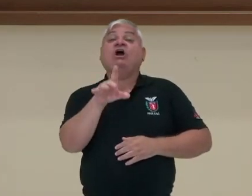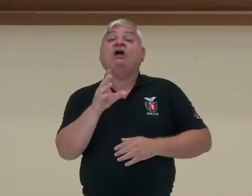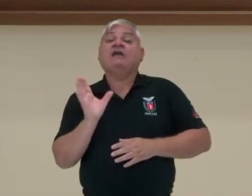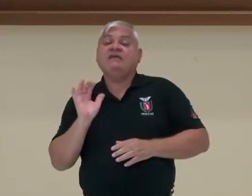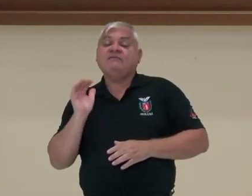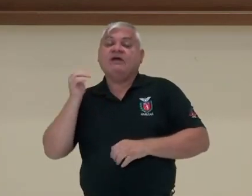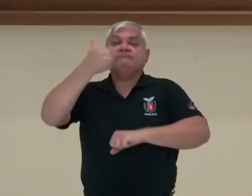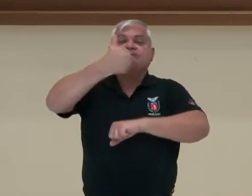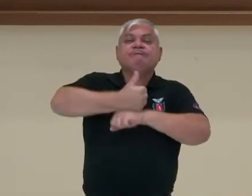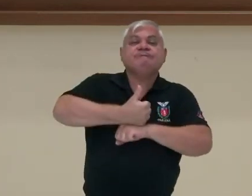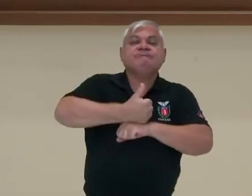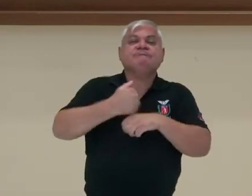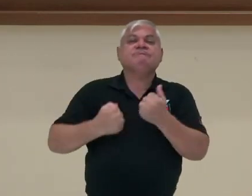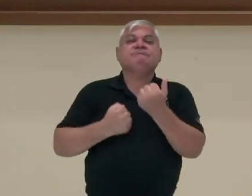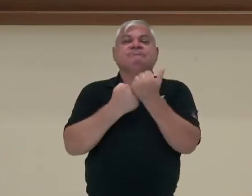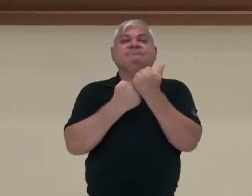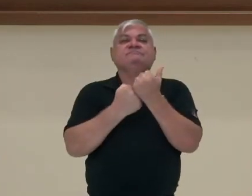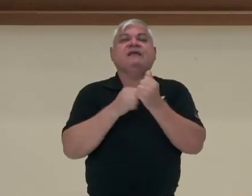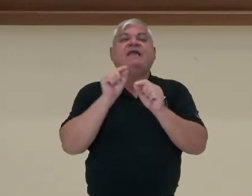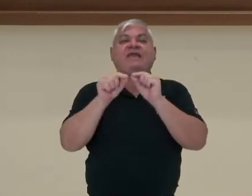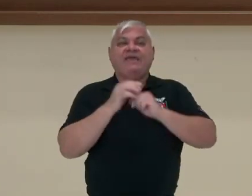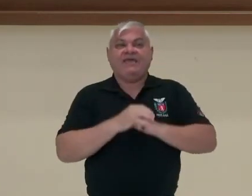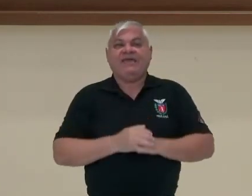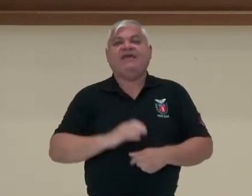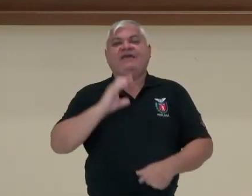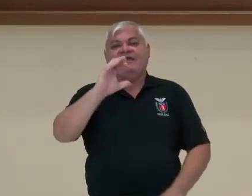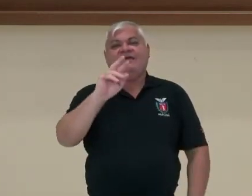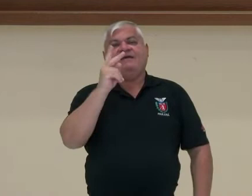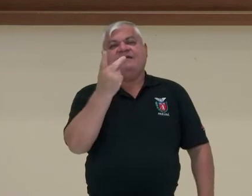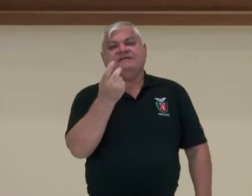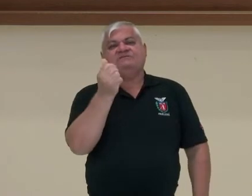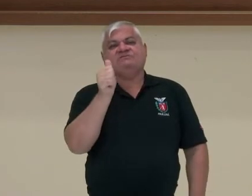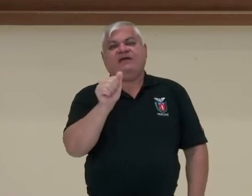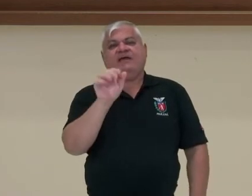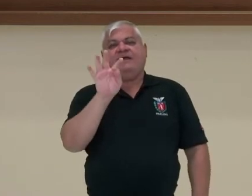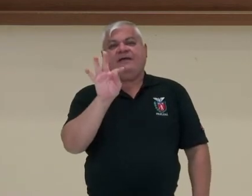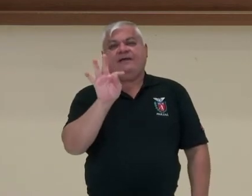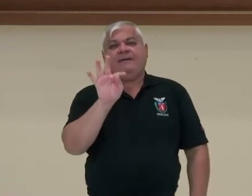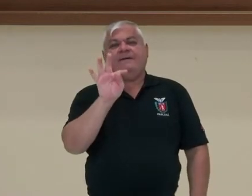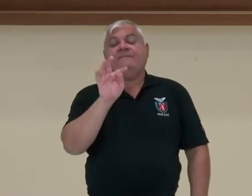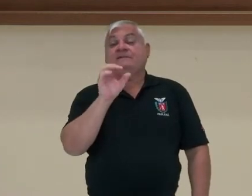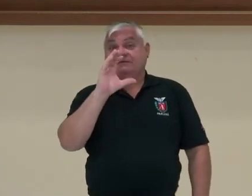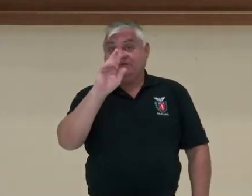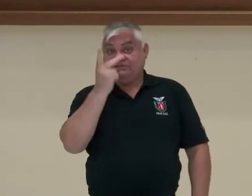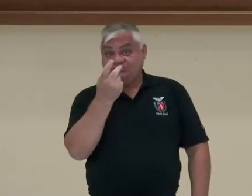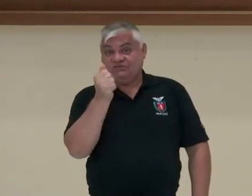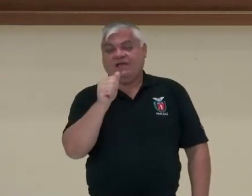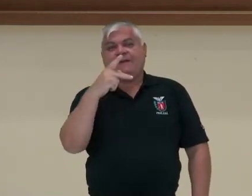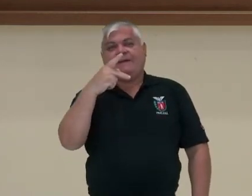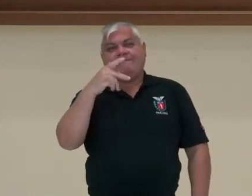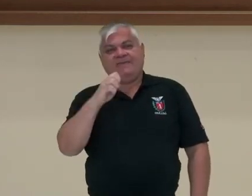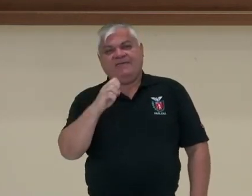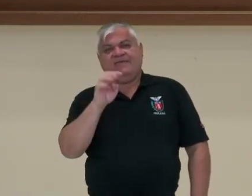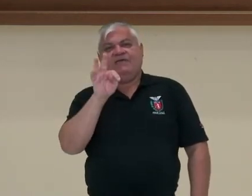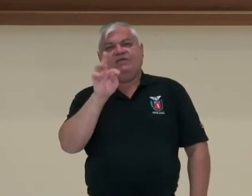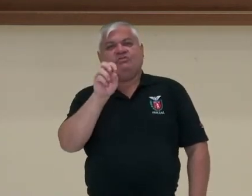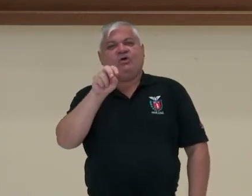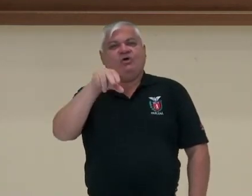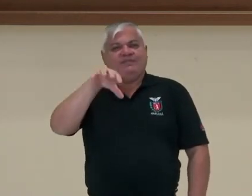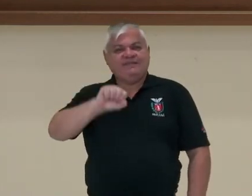comandar serão os chapetones, que eram espanhóis que vinham para cá. Conforme o tempo foi